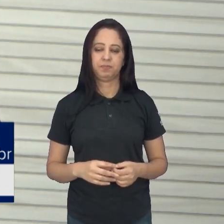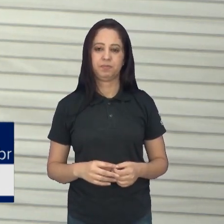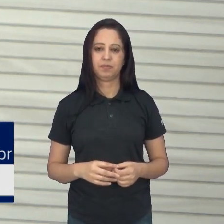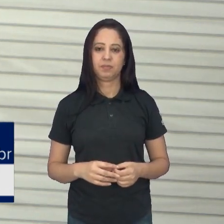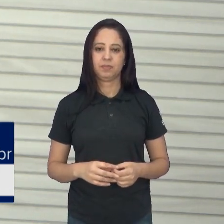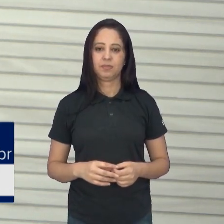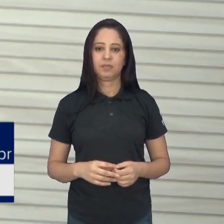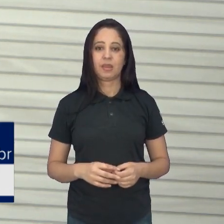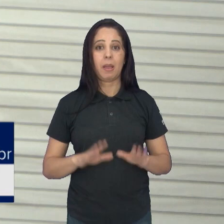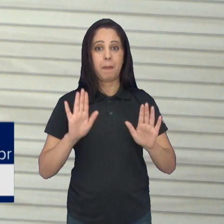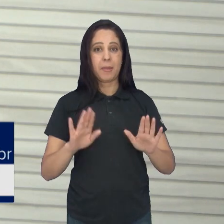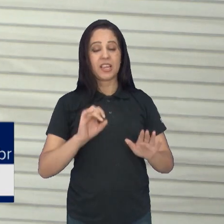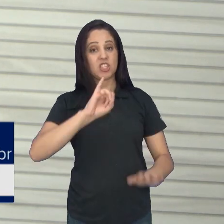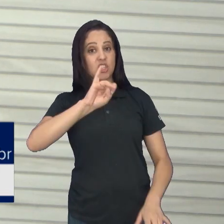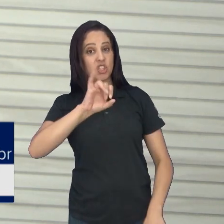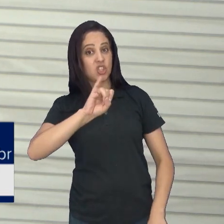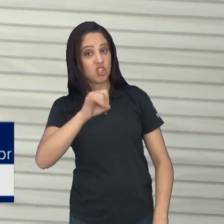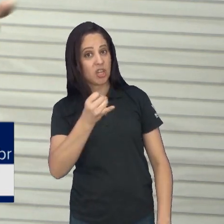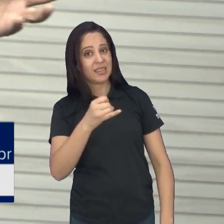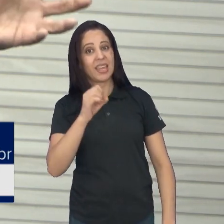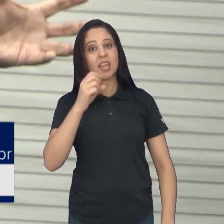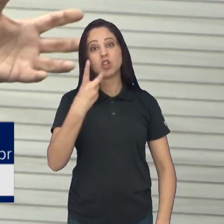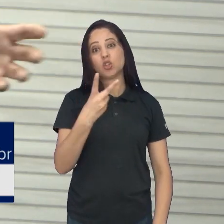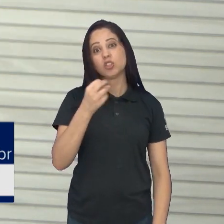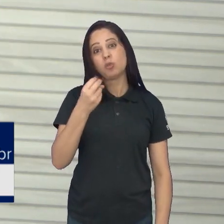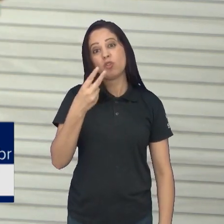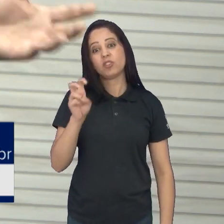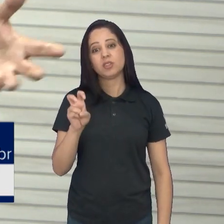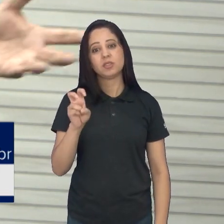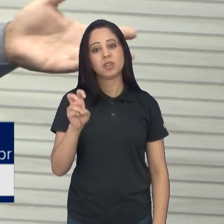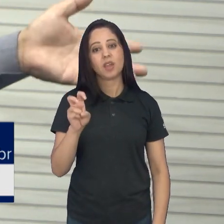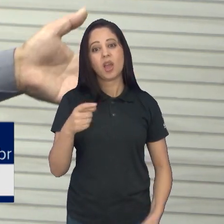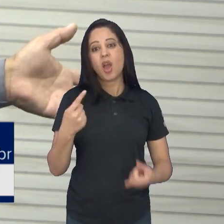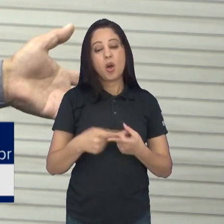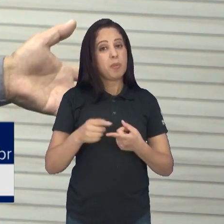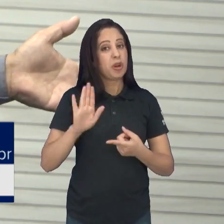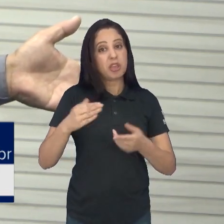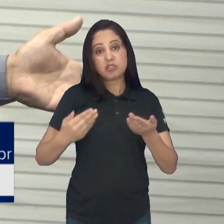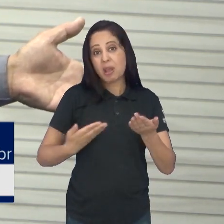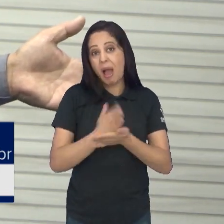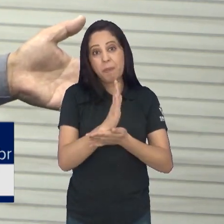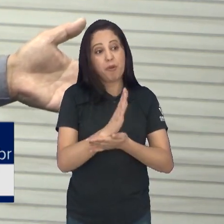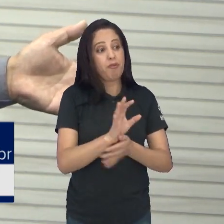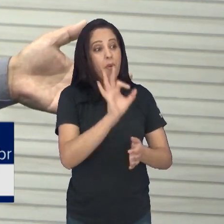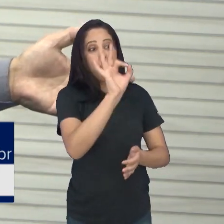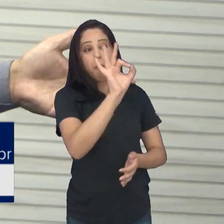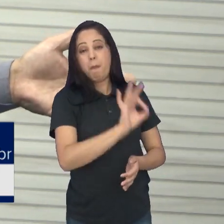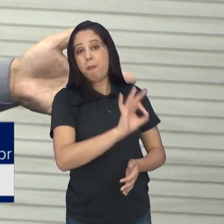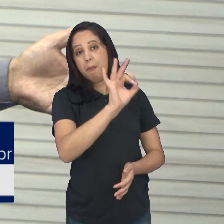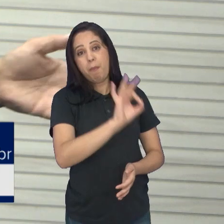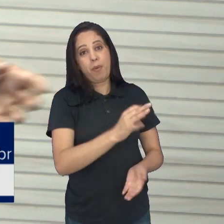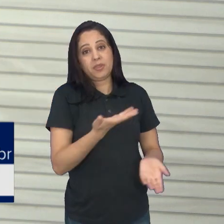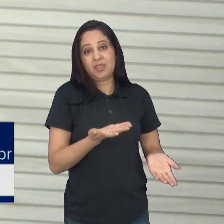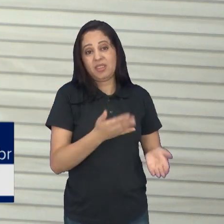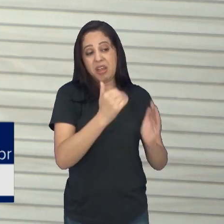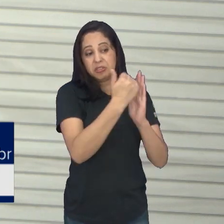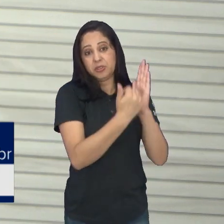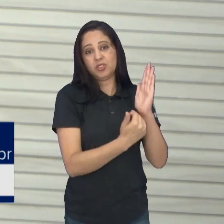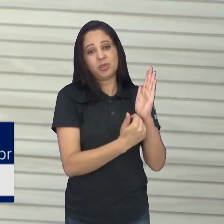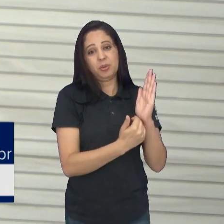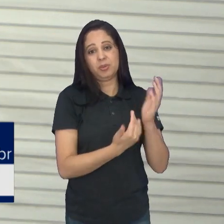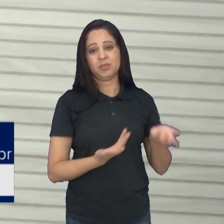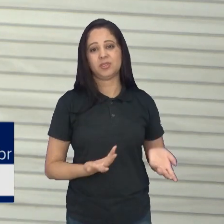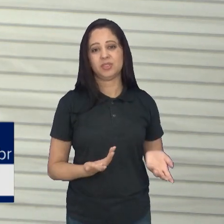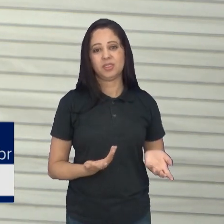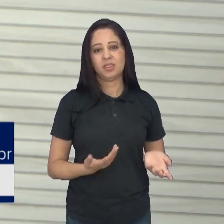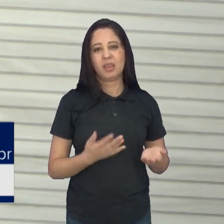1º de janeiro de 2025, porque nós já estamos... Aqui já foi aprovado o desconto, né, da outorga onerosa. Então, mais